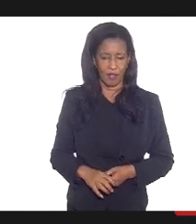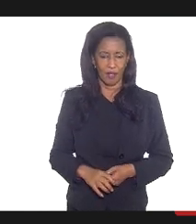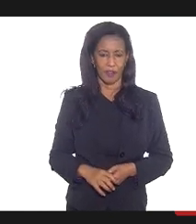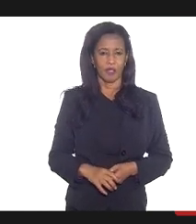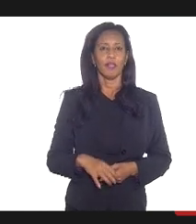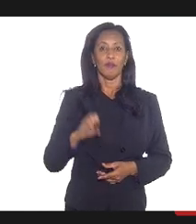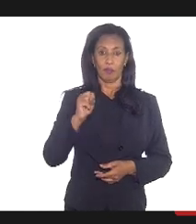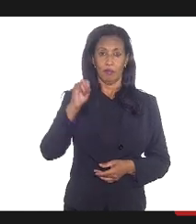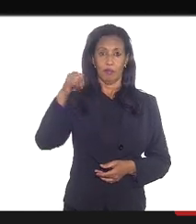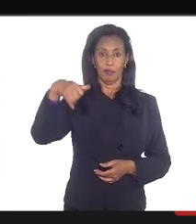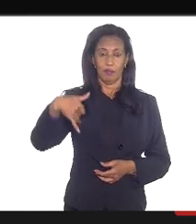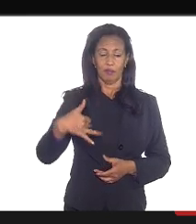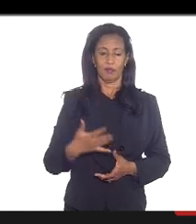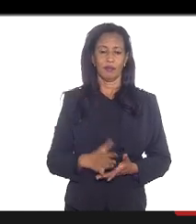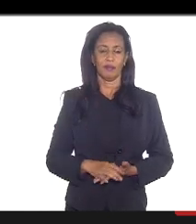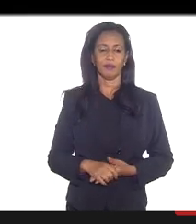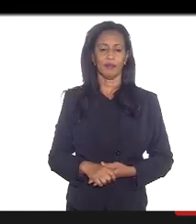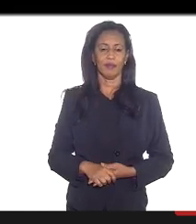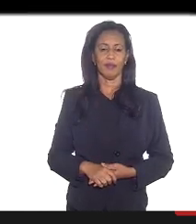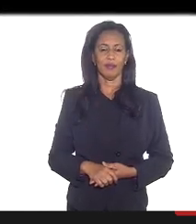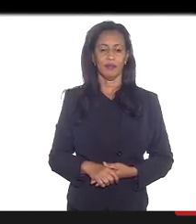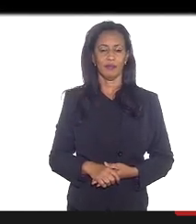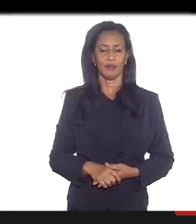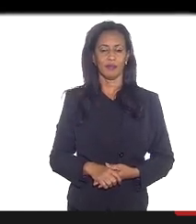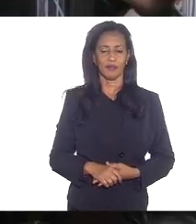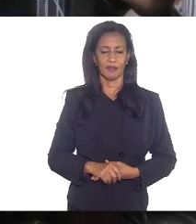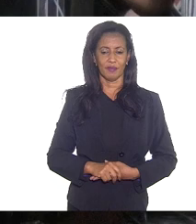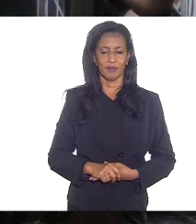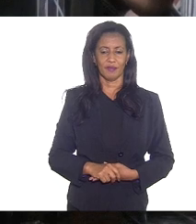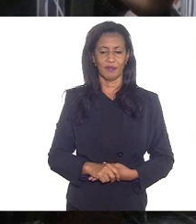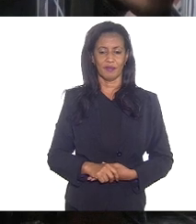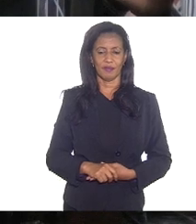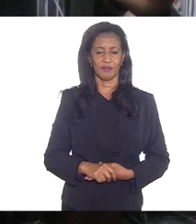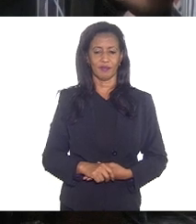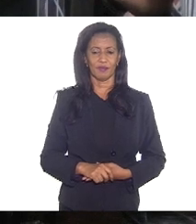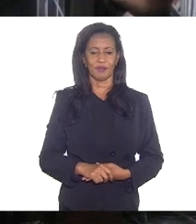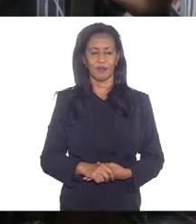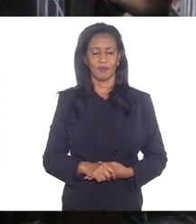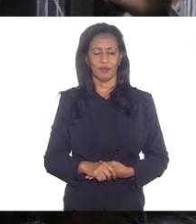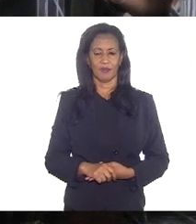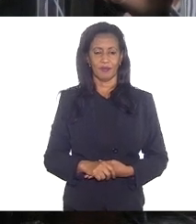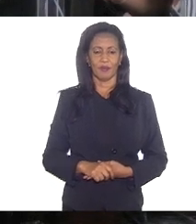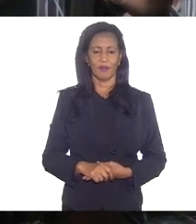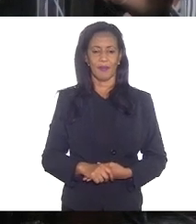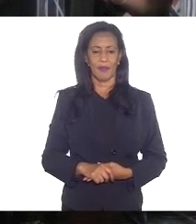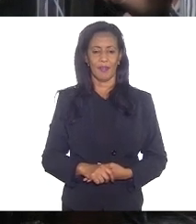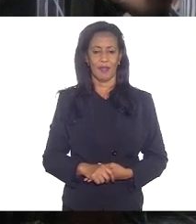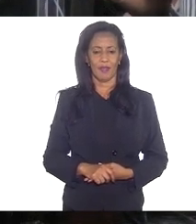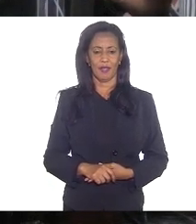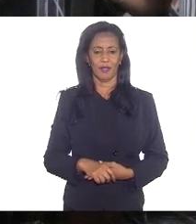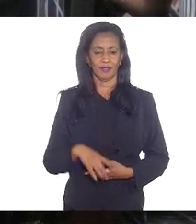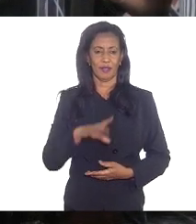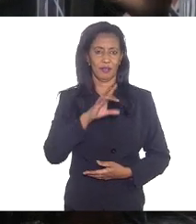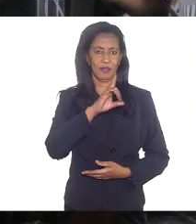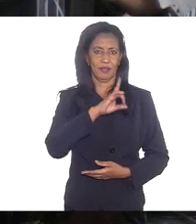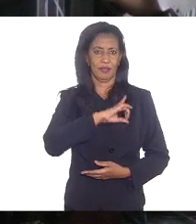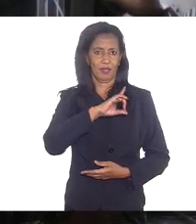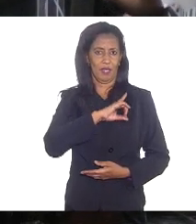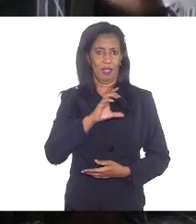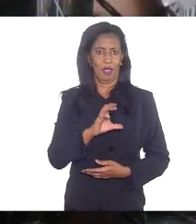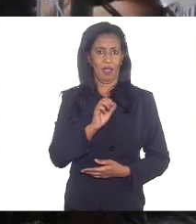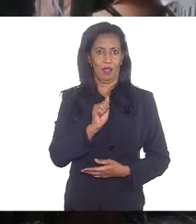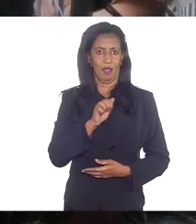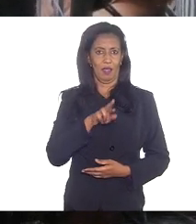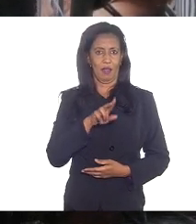também. Ok. E já endossando também a minha homenagem ao deputado Luiz Paulo. Deputada. Deputado delegado Carlos Augusto.